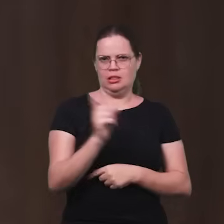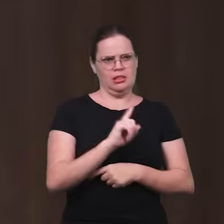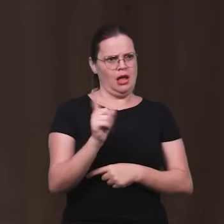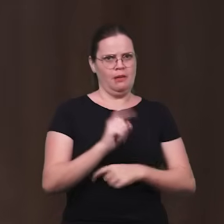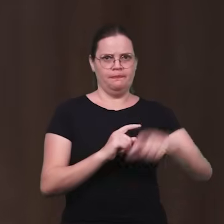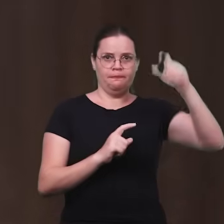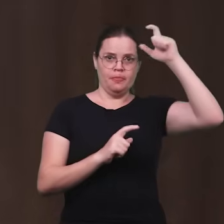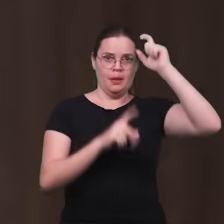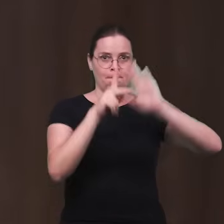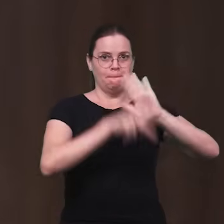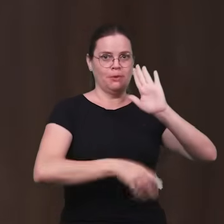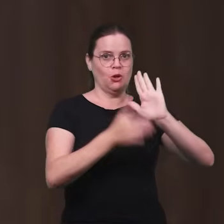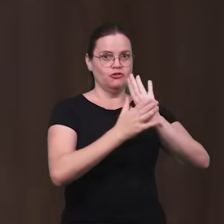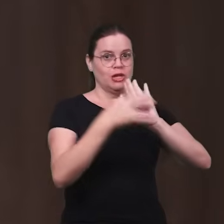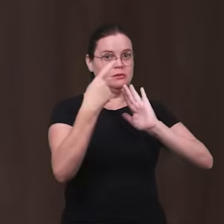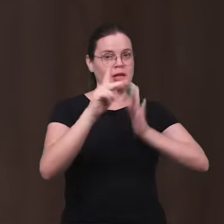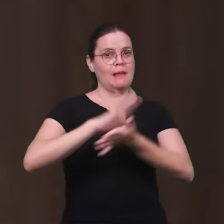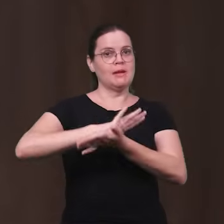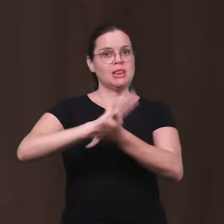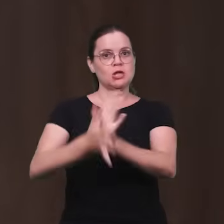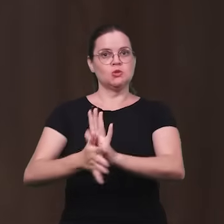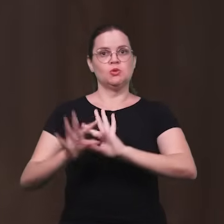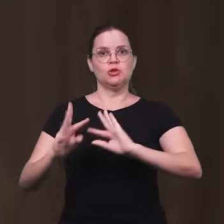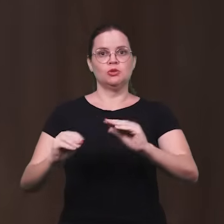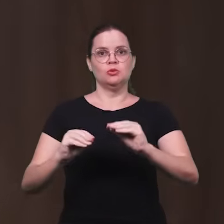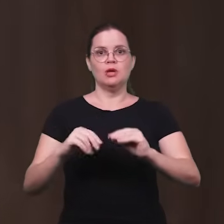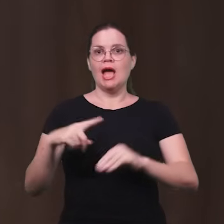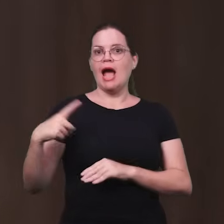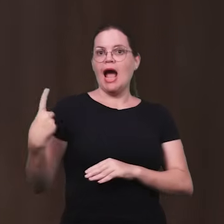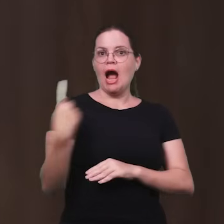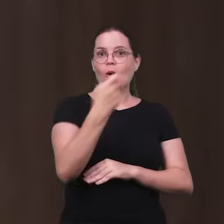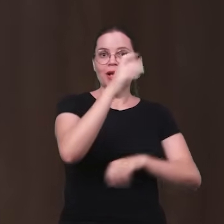de destruição. A única coisa que ele gerou é mentira.